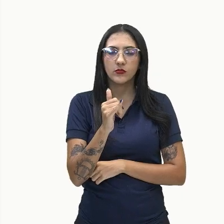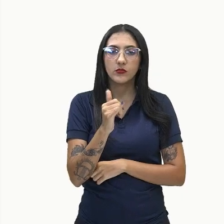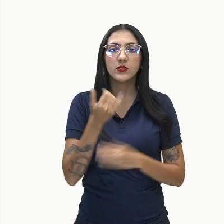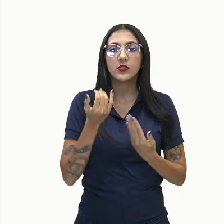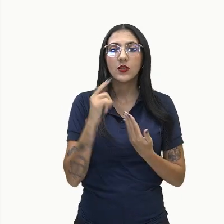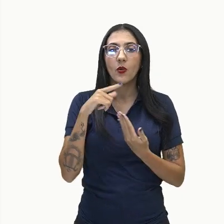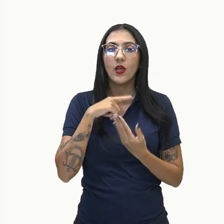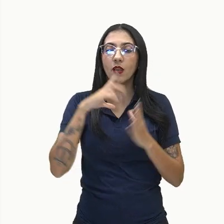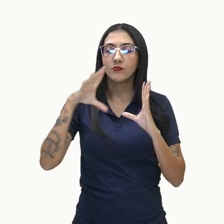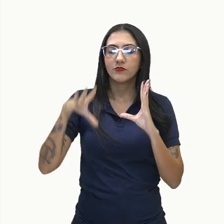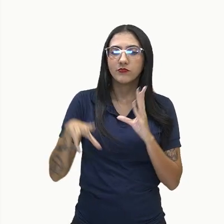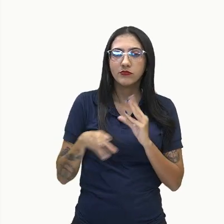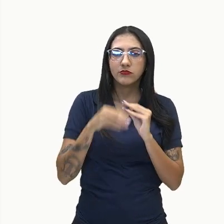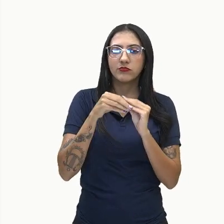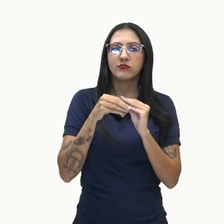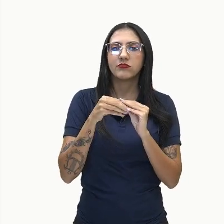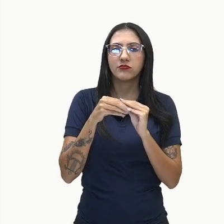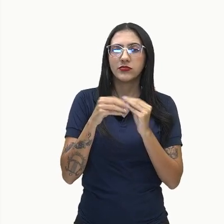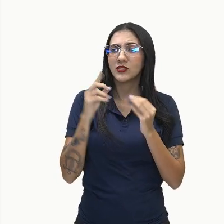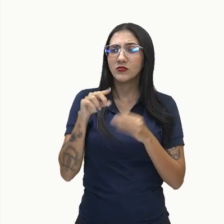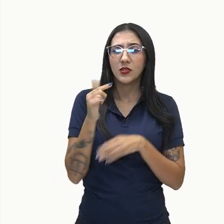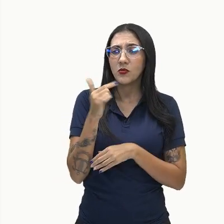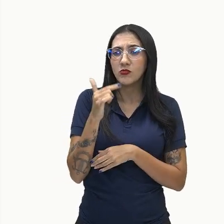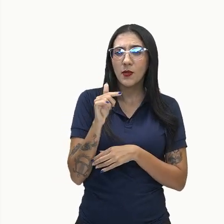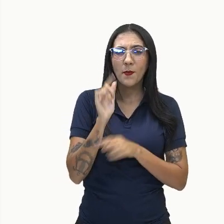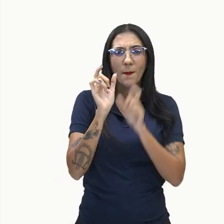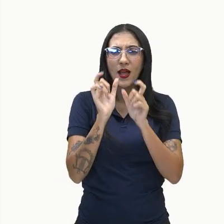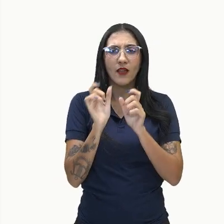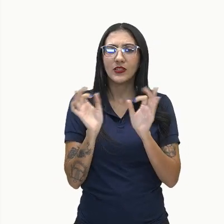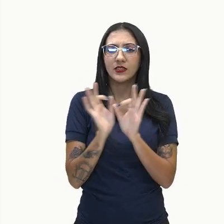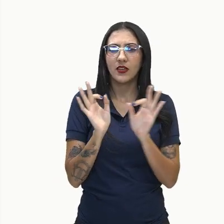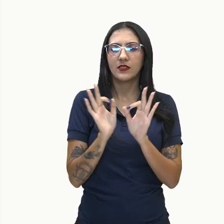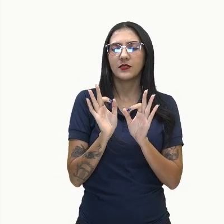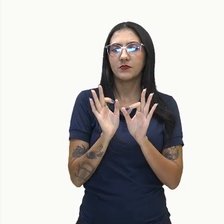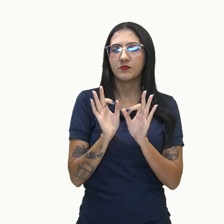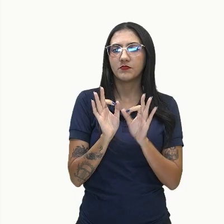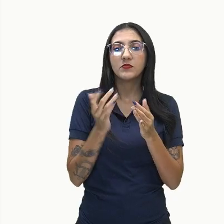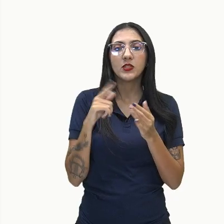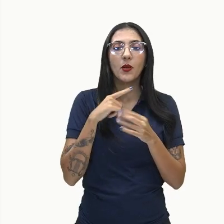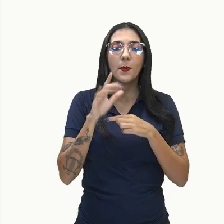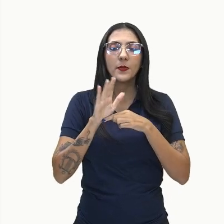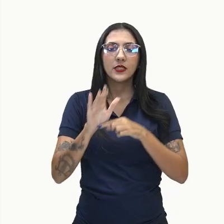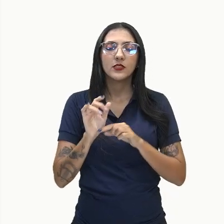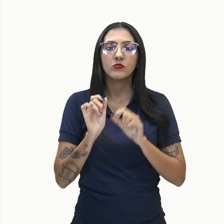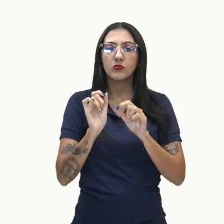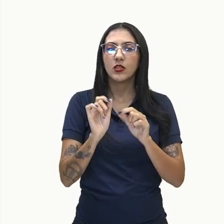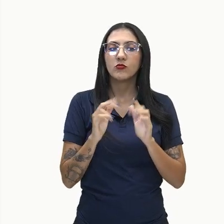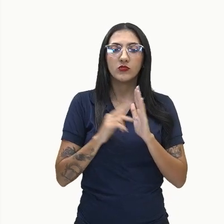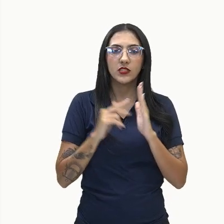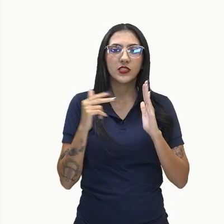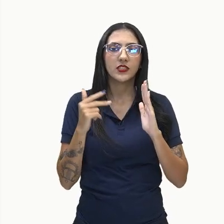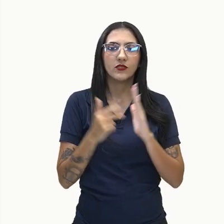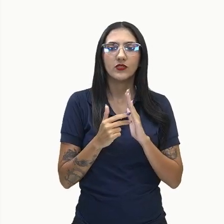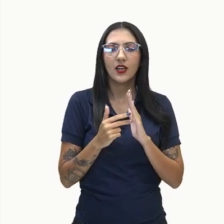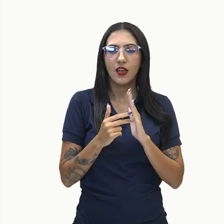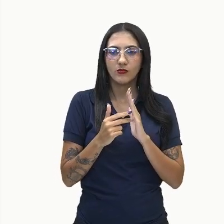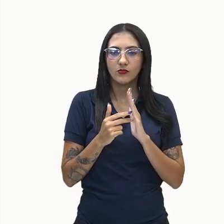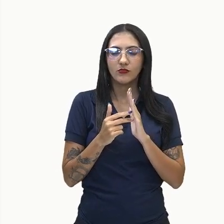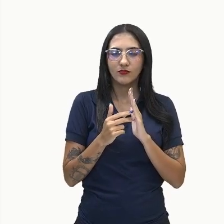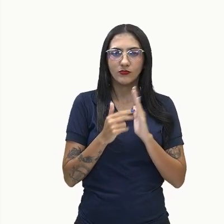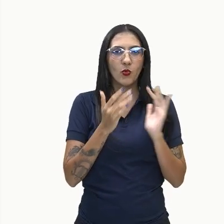constitui por si mesma, sem nenhuma palavra, ela traduz uma mensagem, ela traz um sentido,